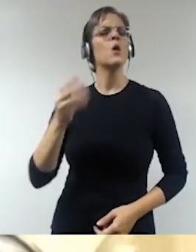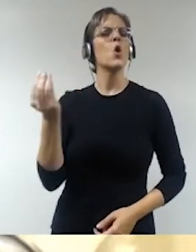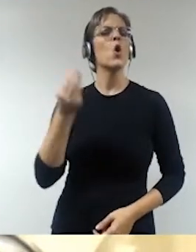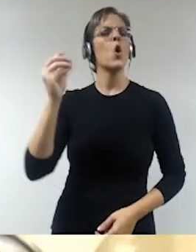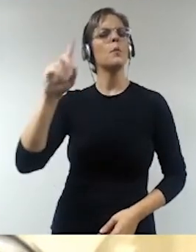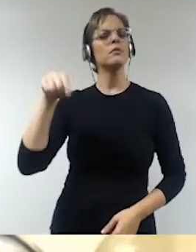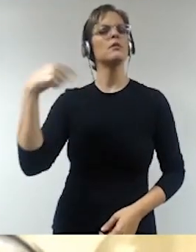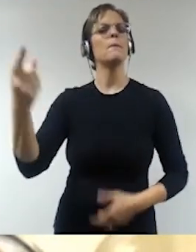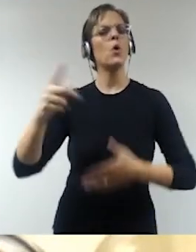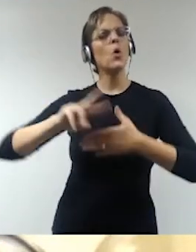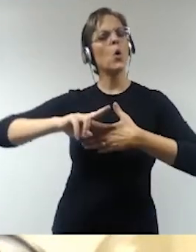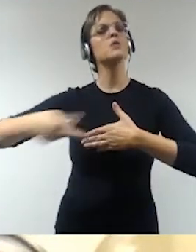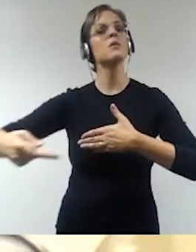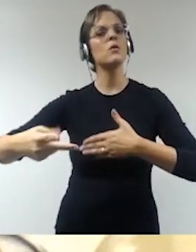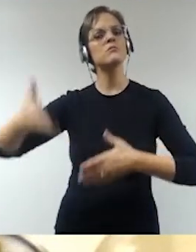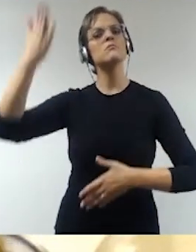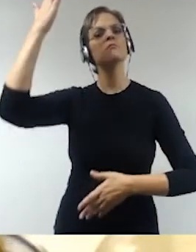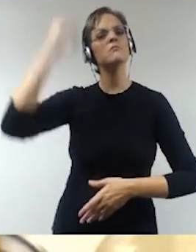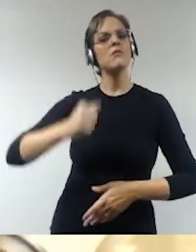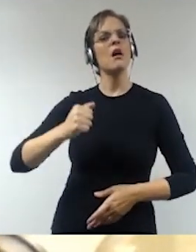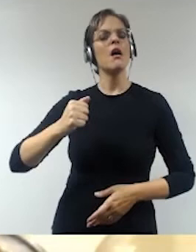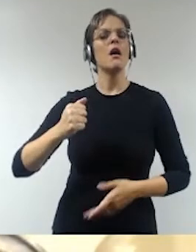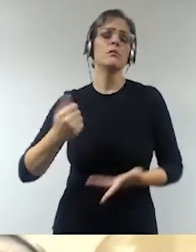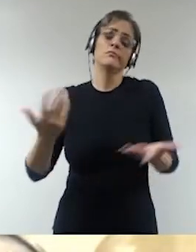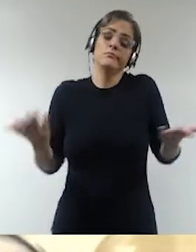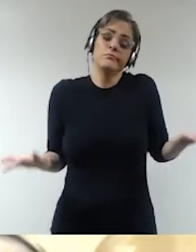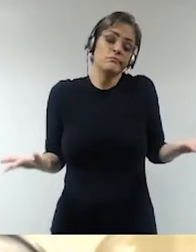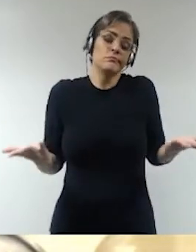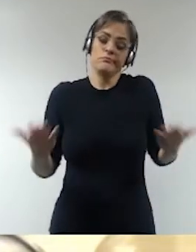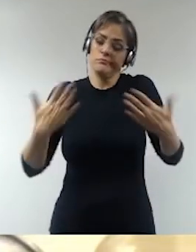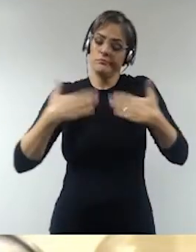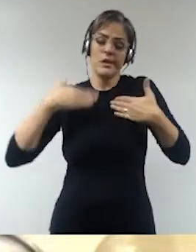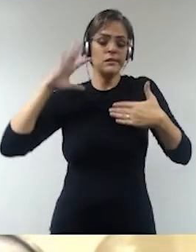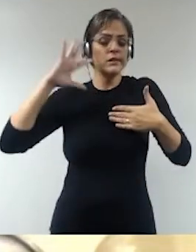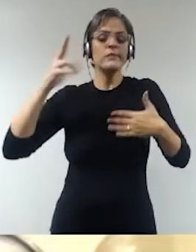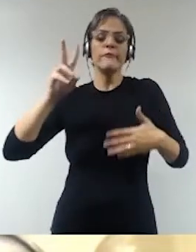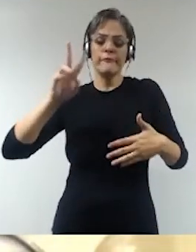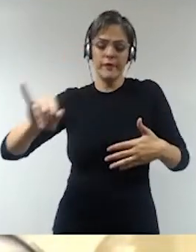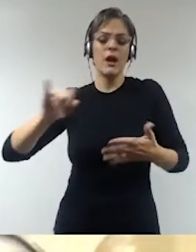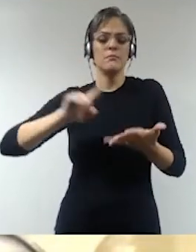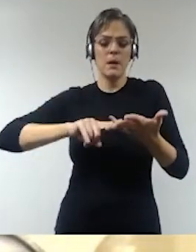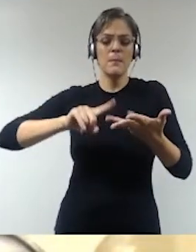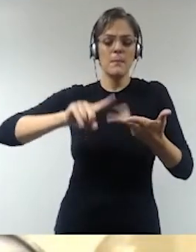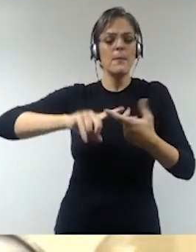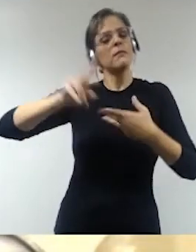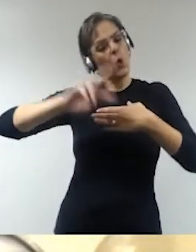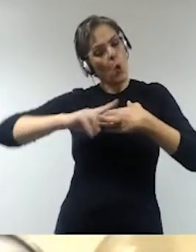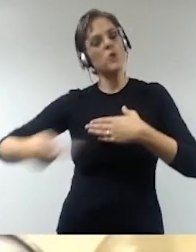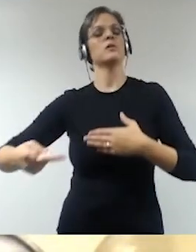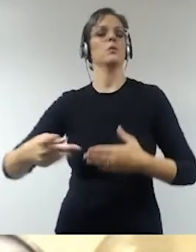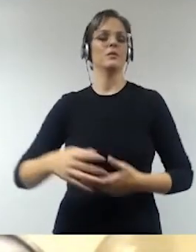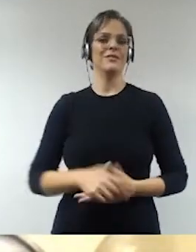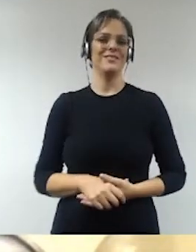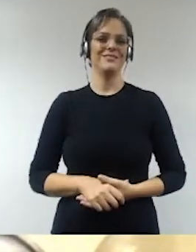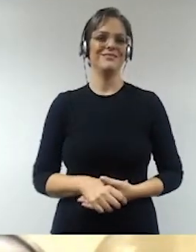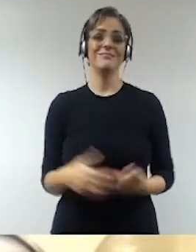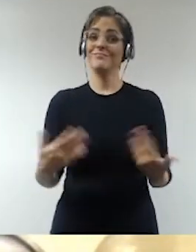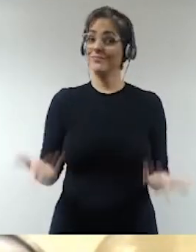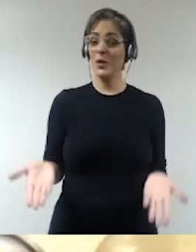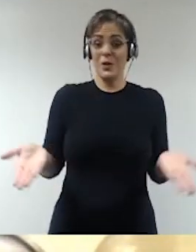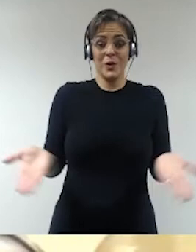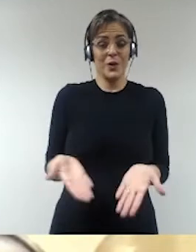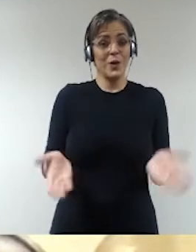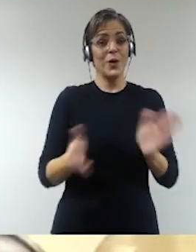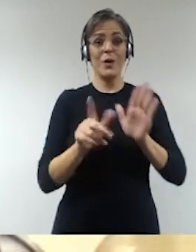consequências advindas daquela decisão, ou seja, o nosso sistema constitucional já impõe ao